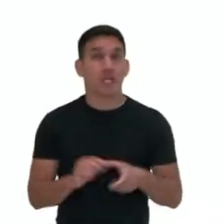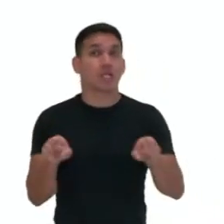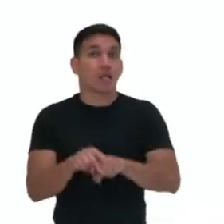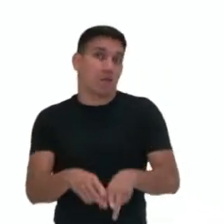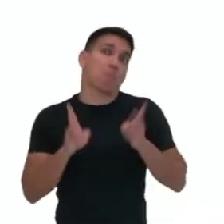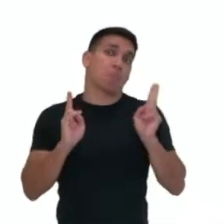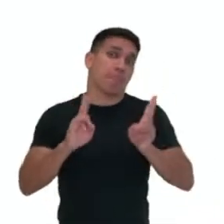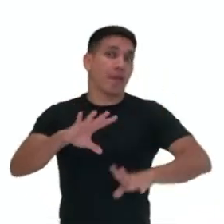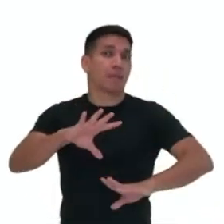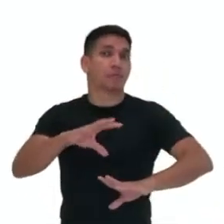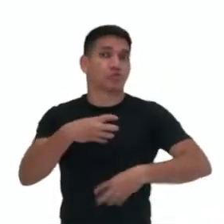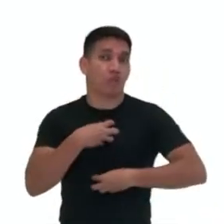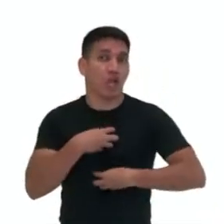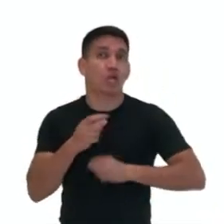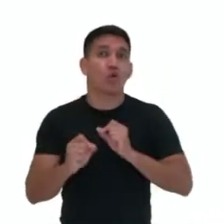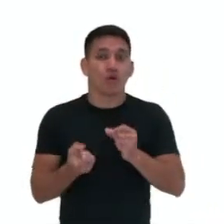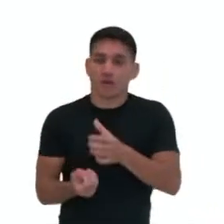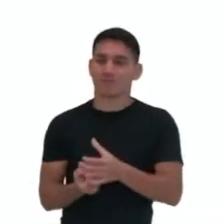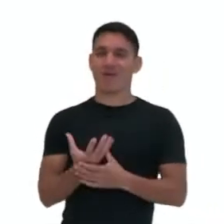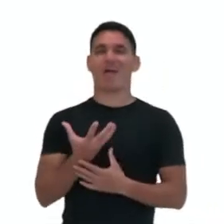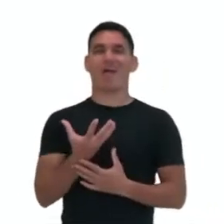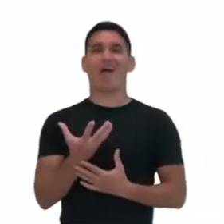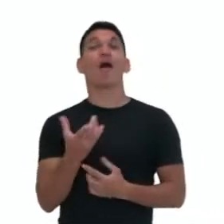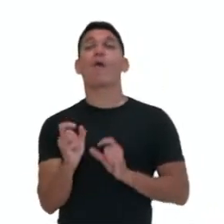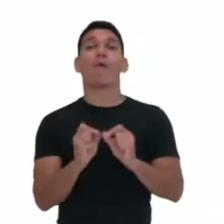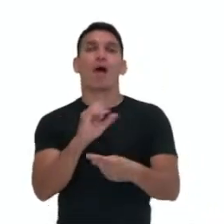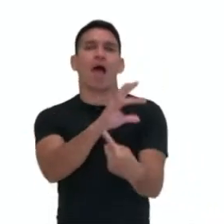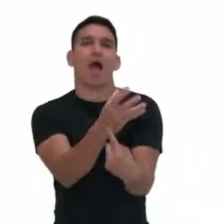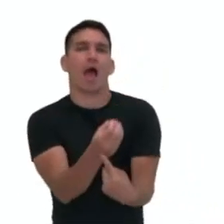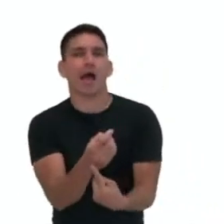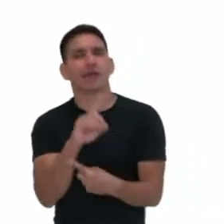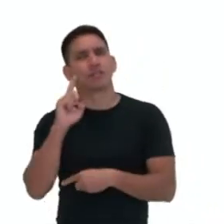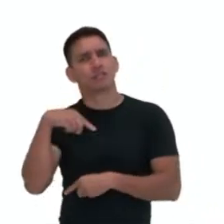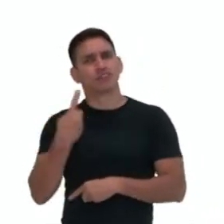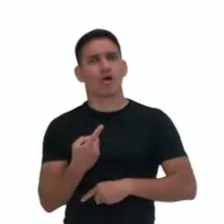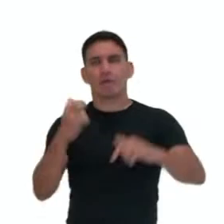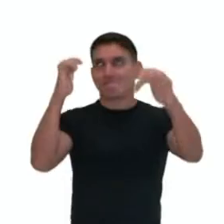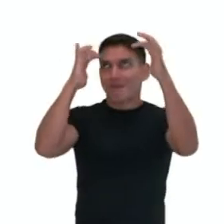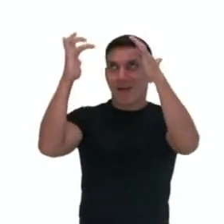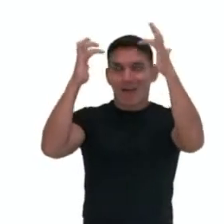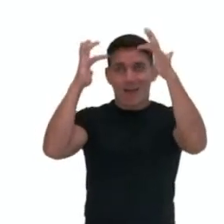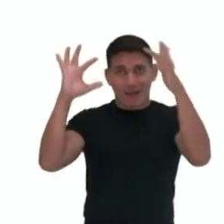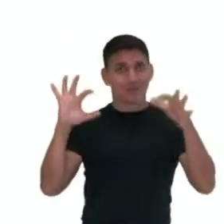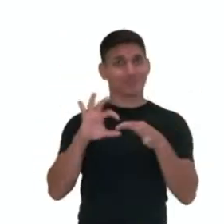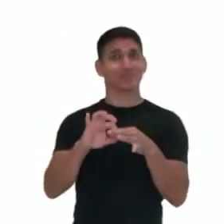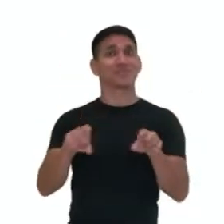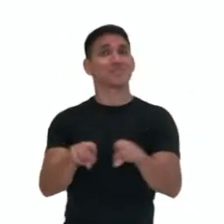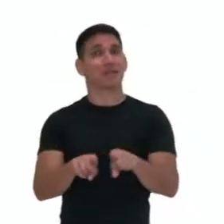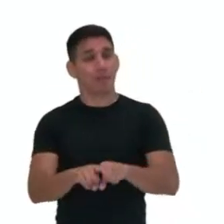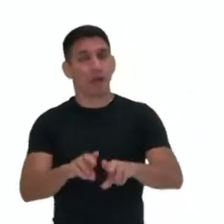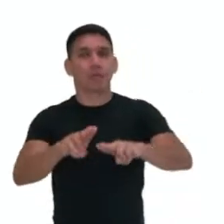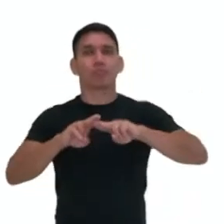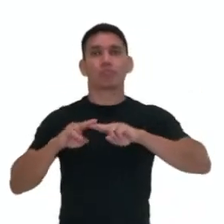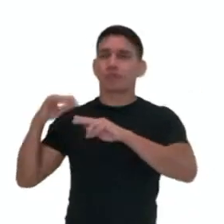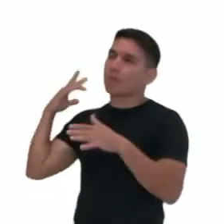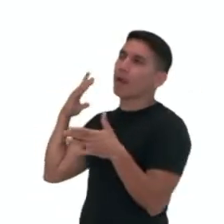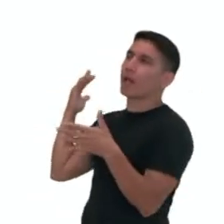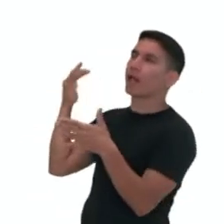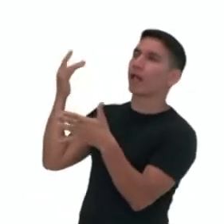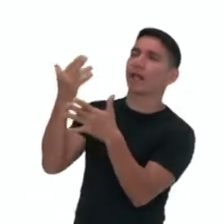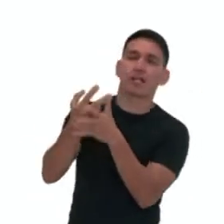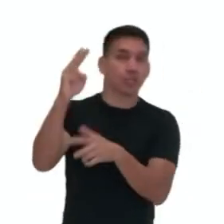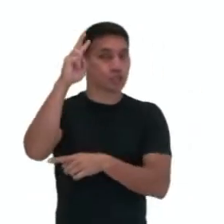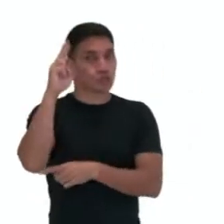forma, produzir arte nos leva, em certa medida, a filosofar. É por isso que, na história da